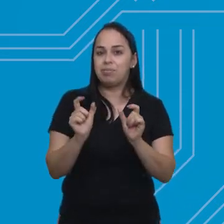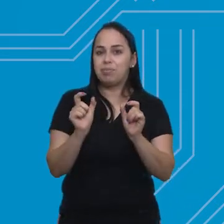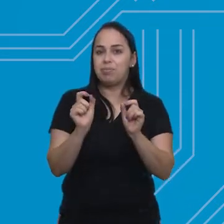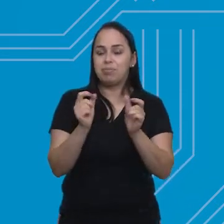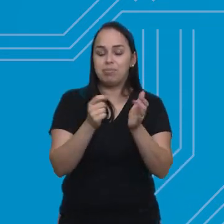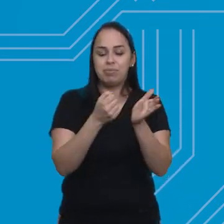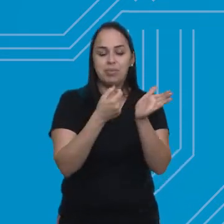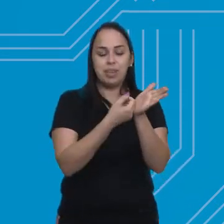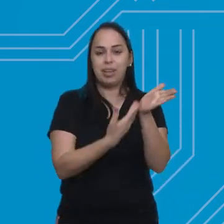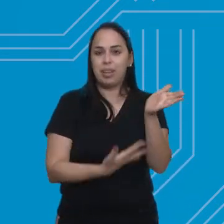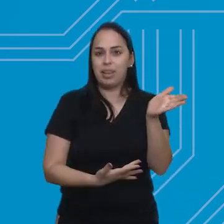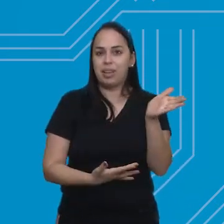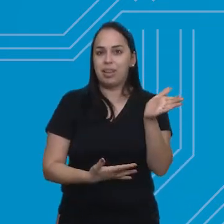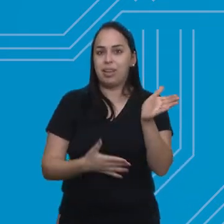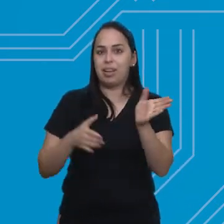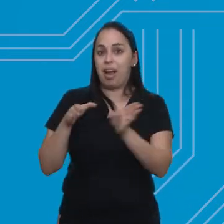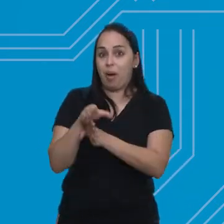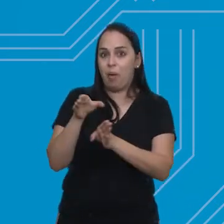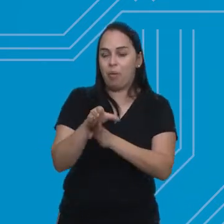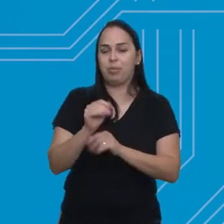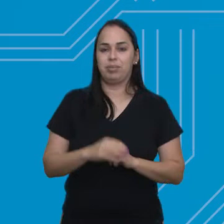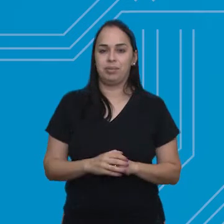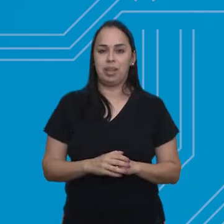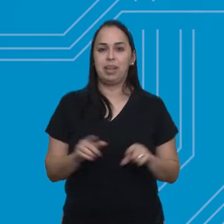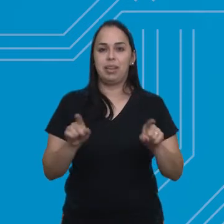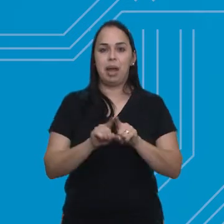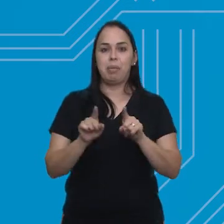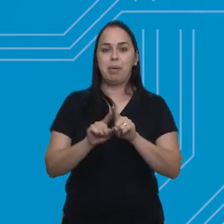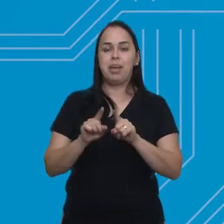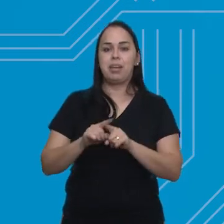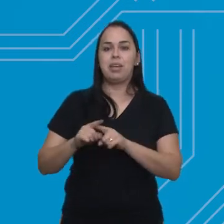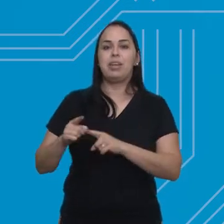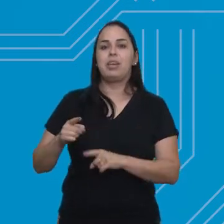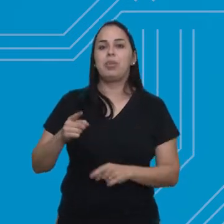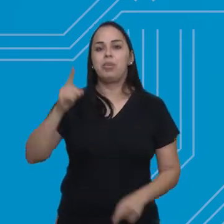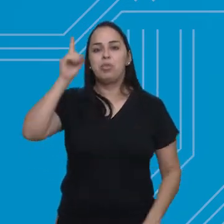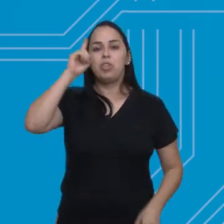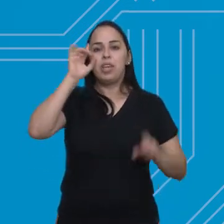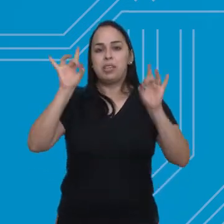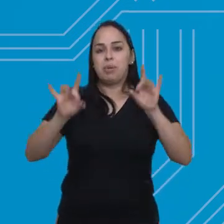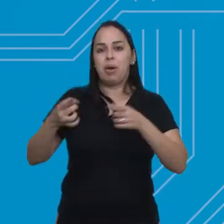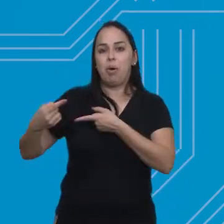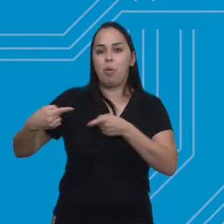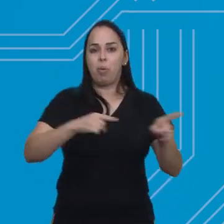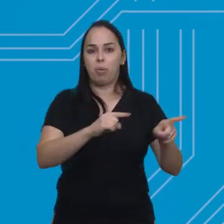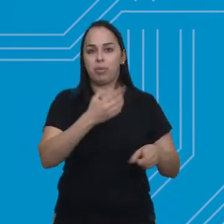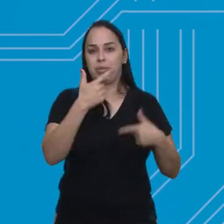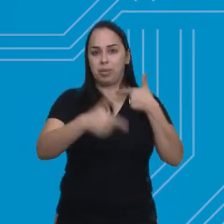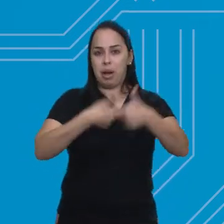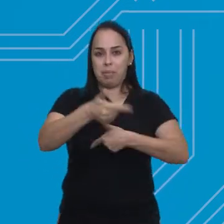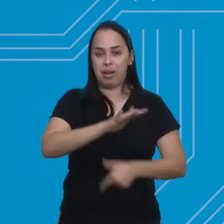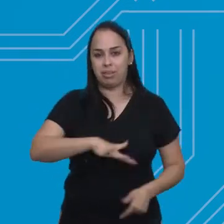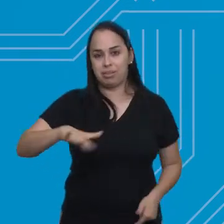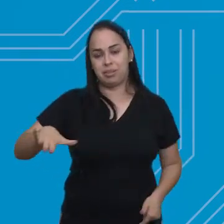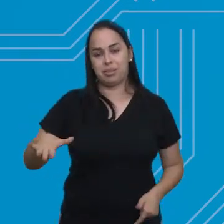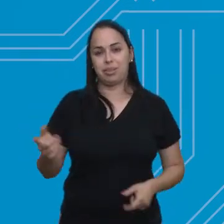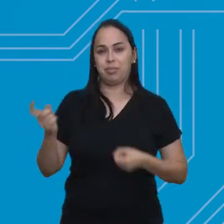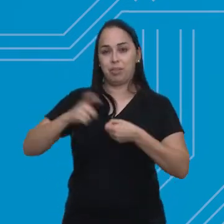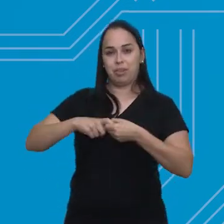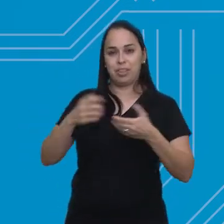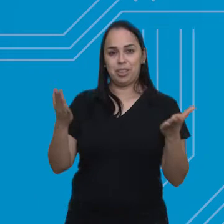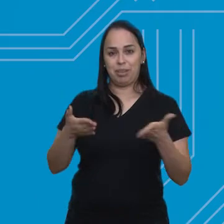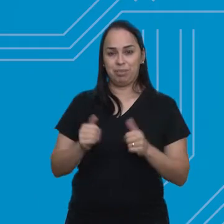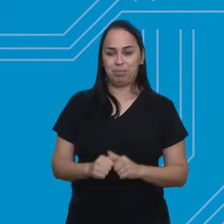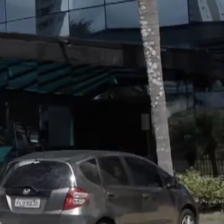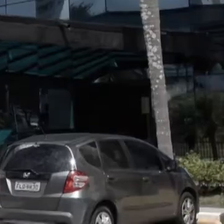leucemia. Ainda vamos te mostrar um projeto de lei aprovado na Câmara que cria o Dia de Combate ao Trabalho Infantil em São José. A gente